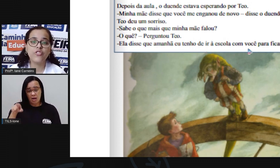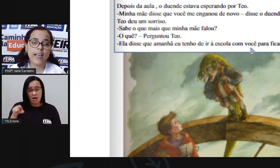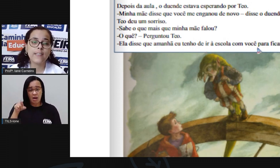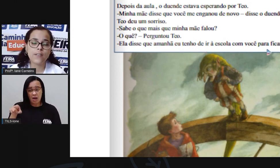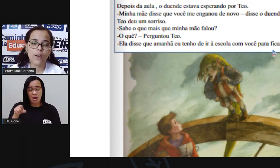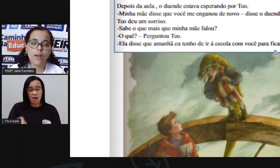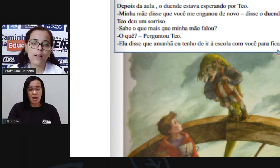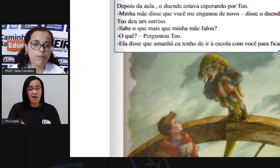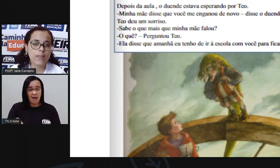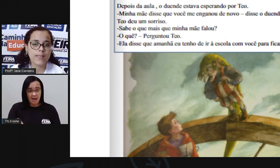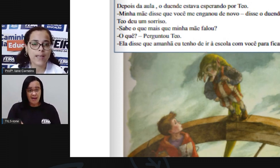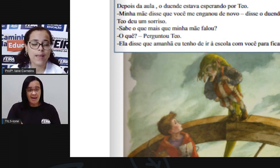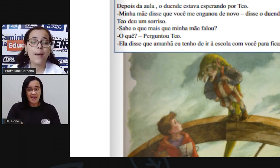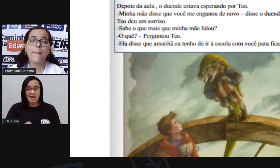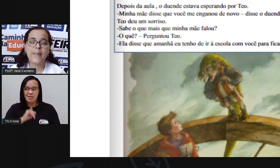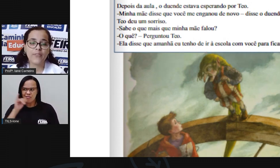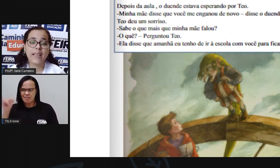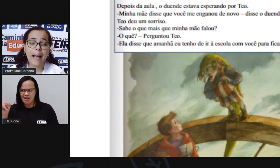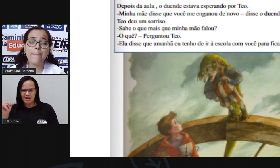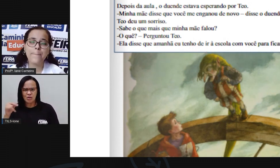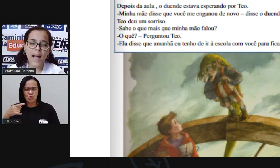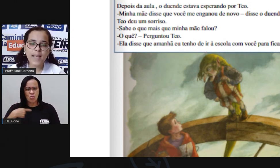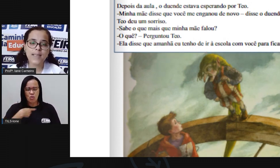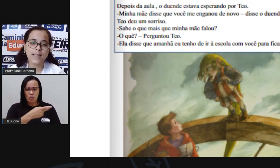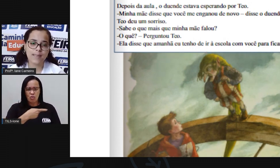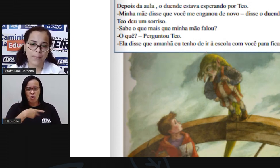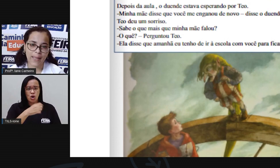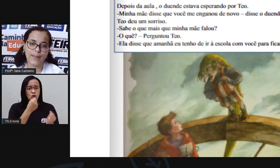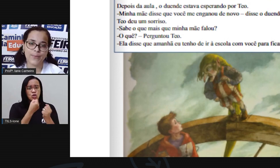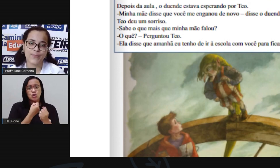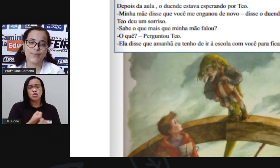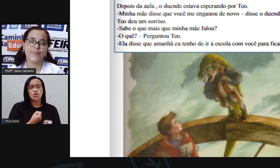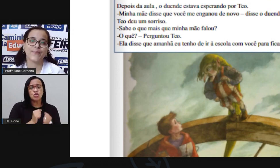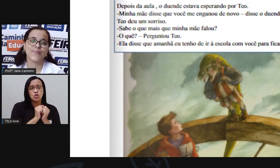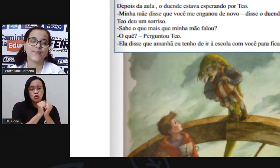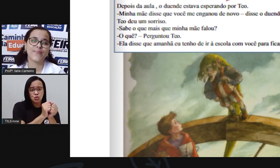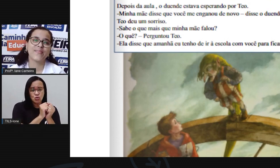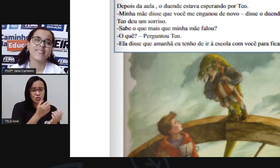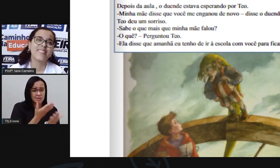eu tenho de ir à escola com você para ficar mais esperto.